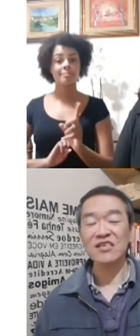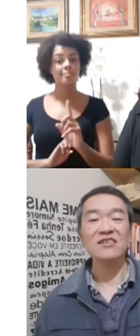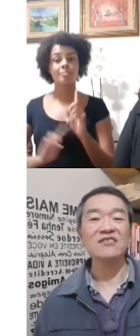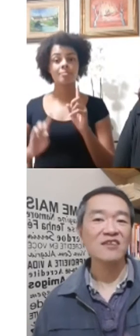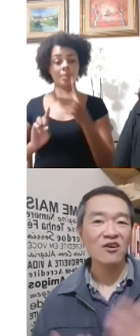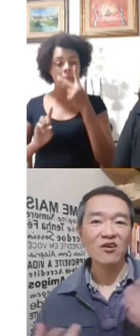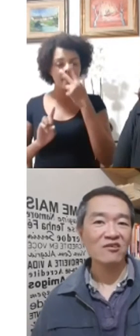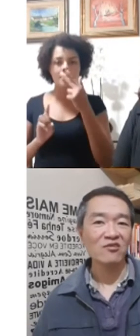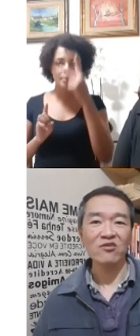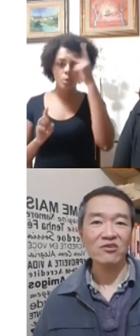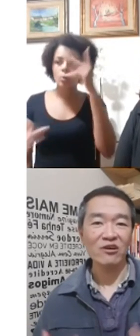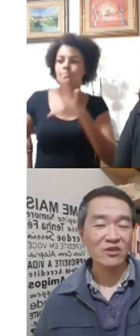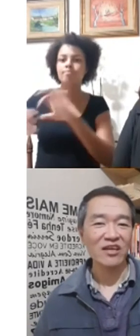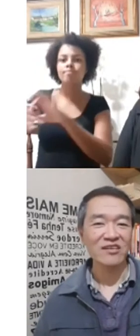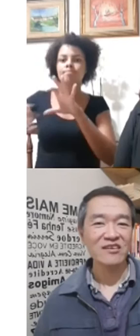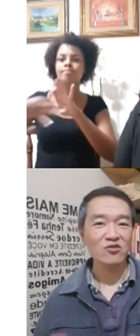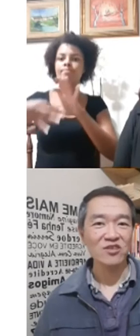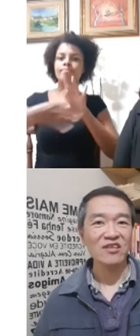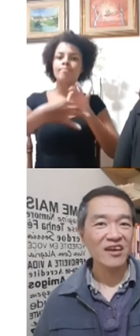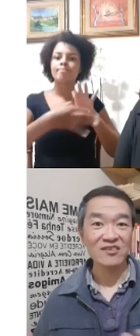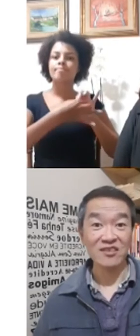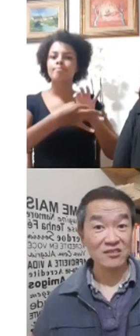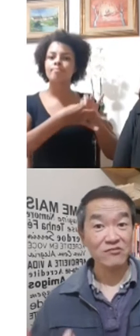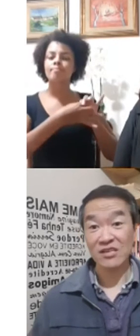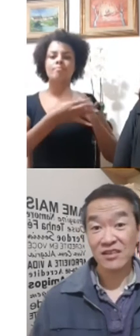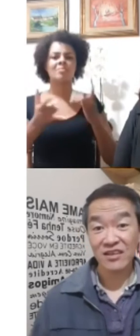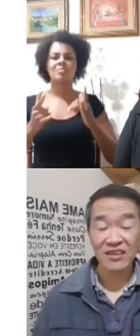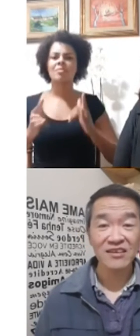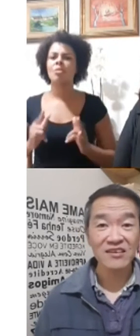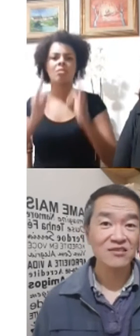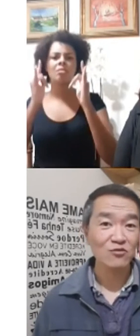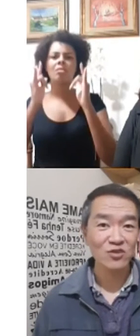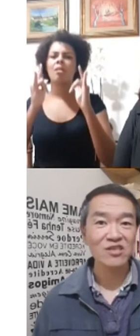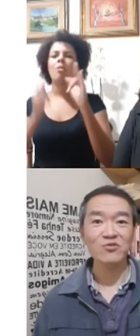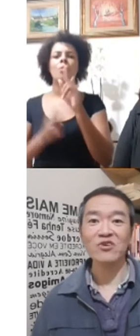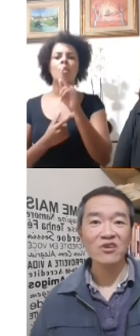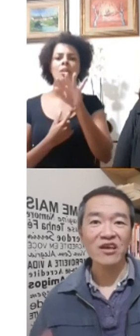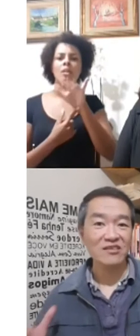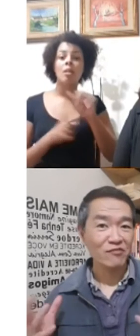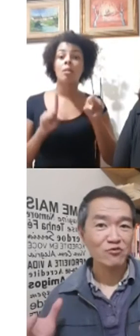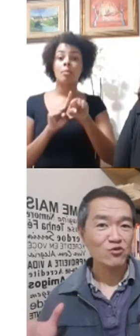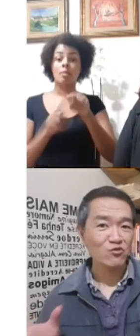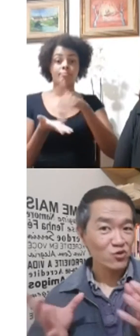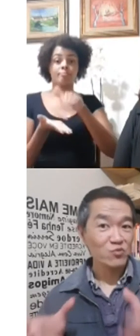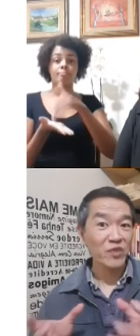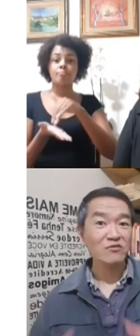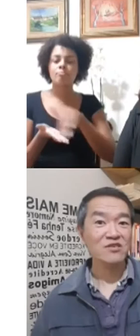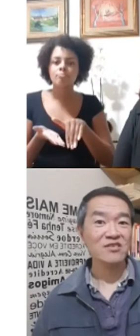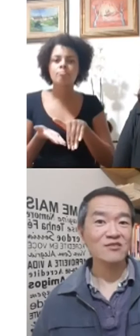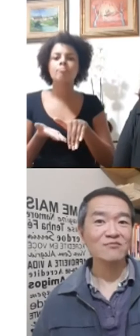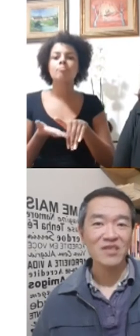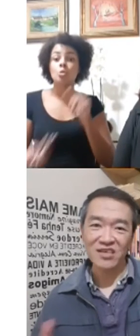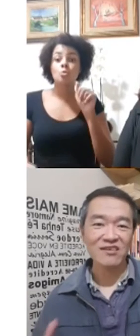os guias, a hotelaria, os hotéis atrativos, a secretaria de turismo, eles estavam juntos